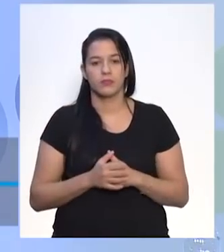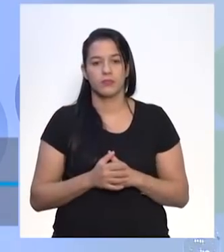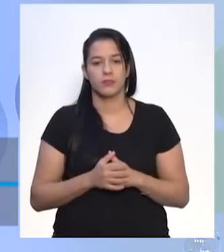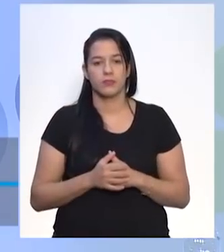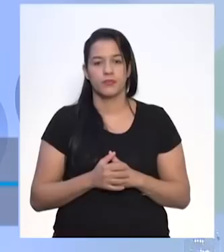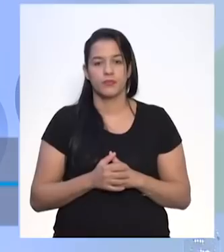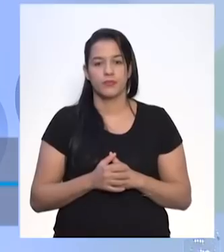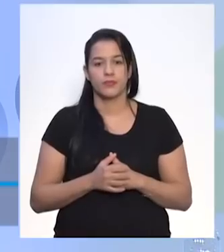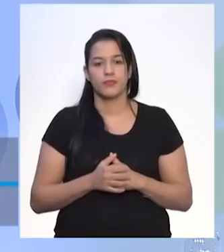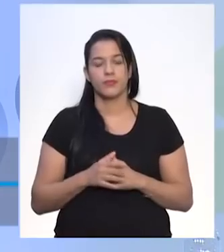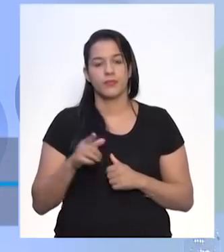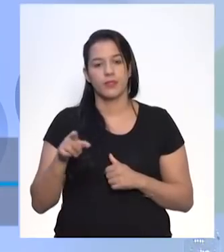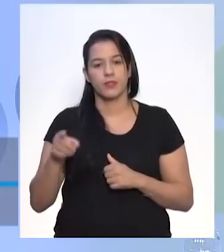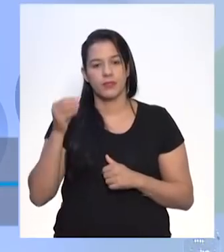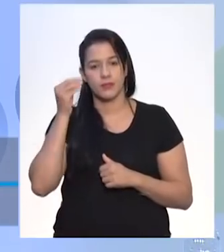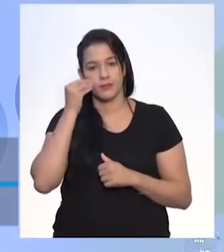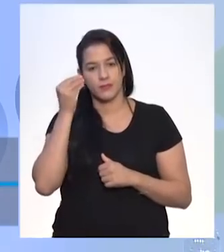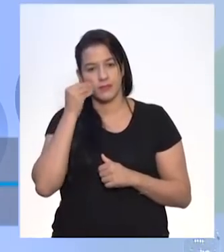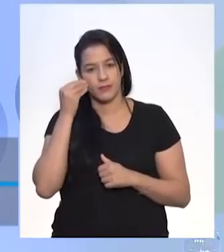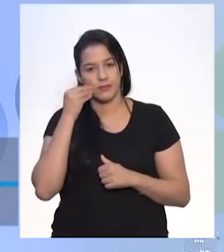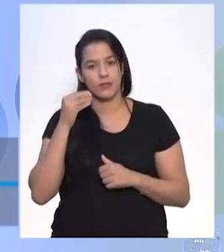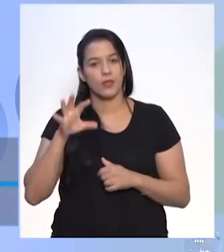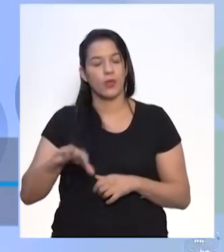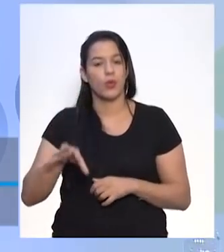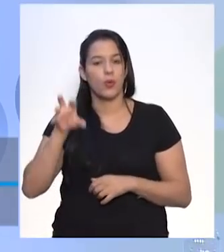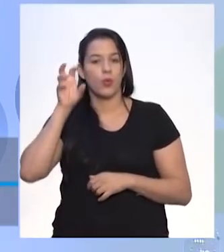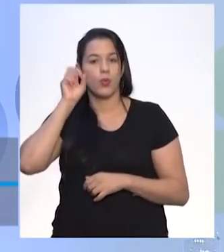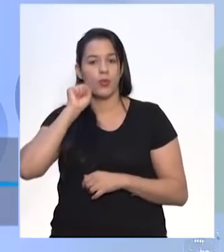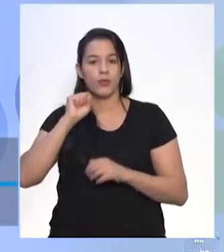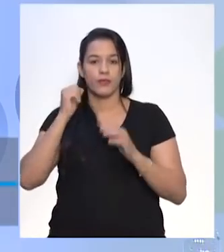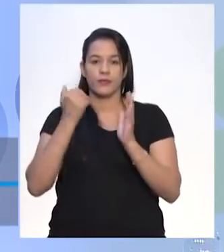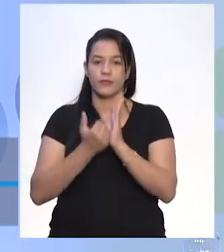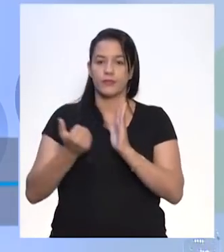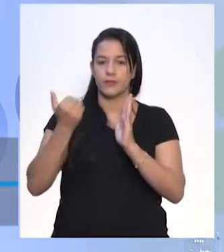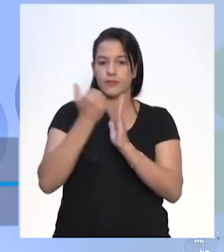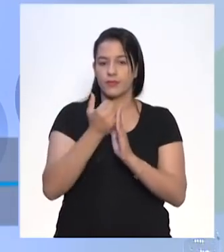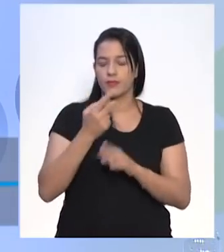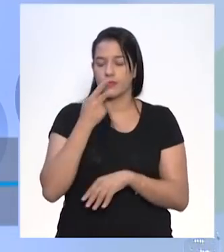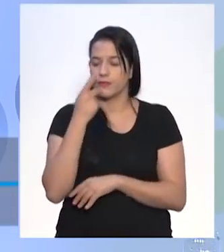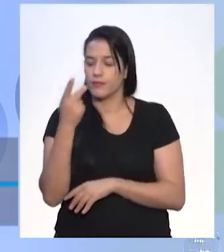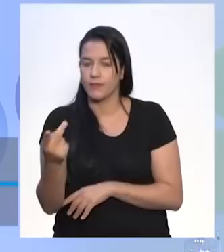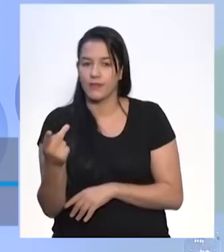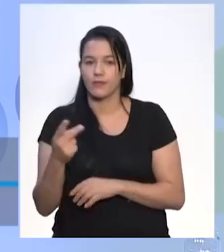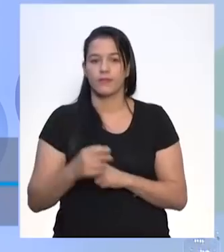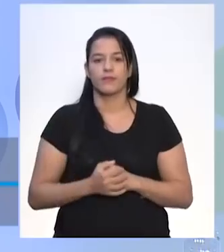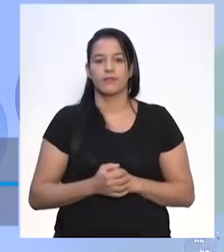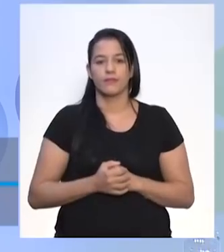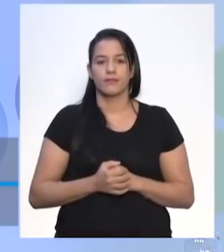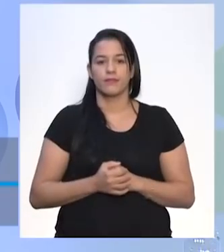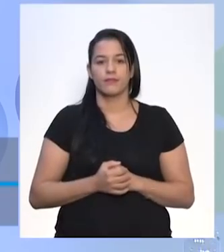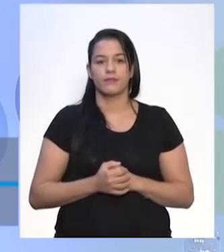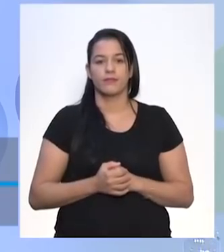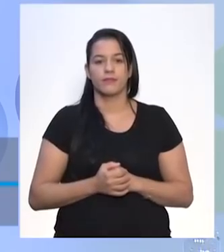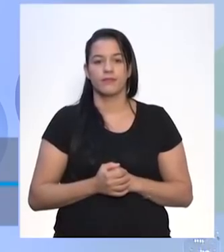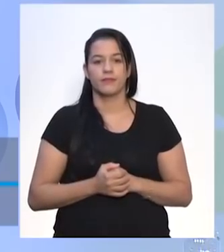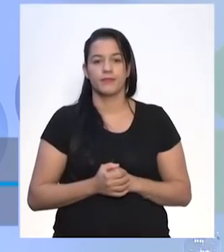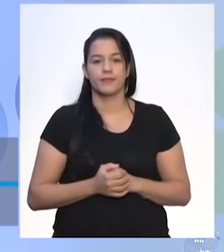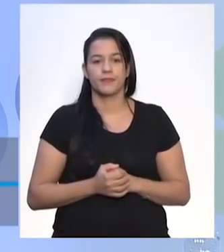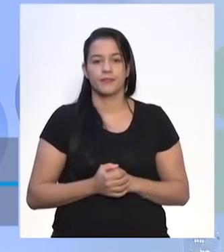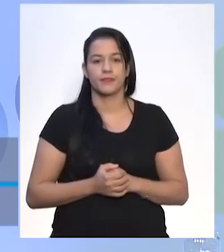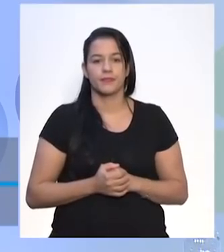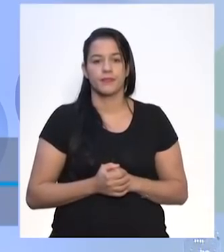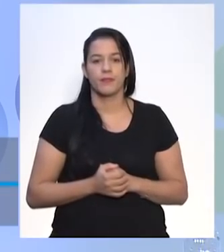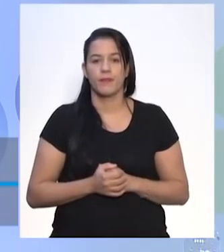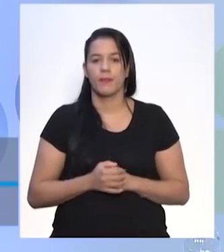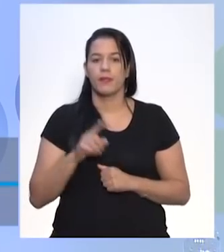colocou que ela pretende ouvir mais antes de falar. E isso